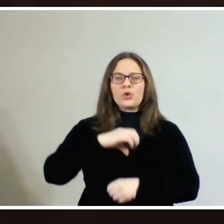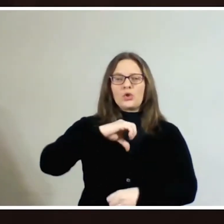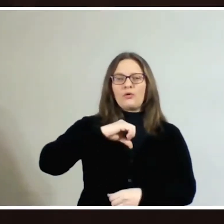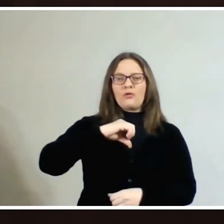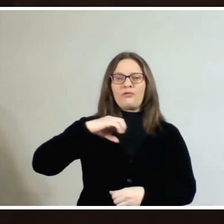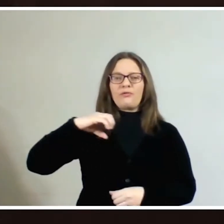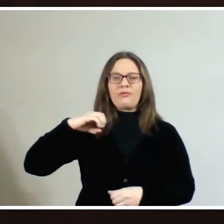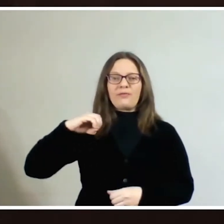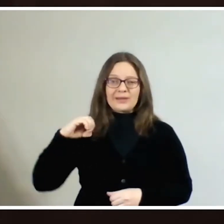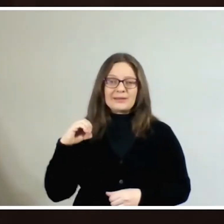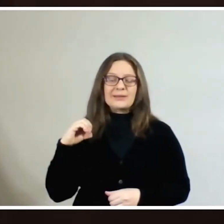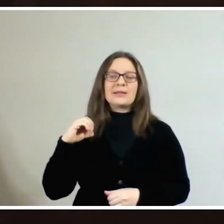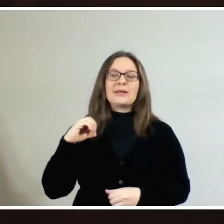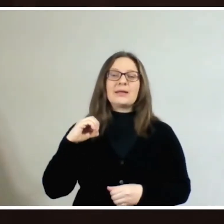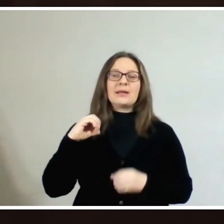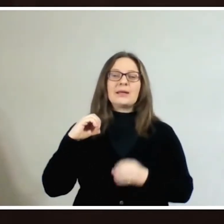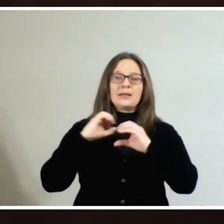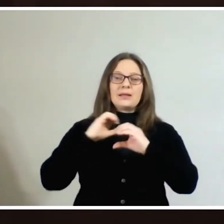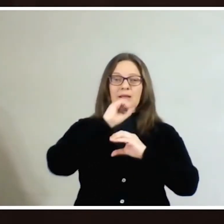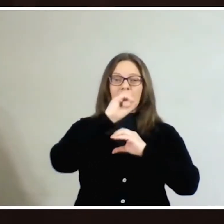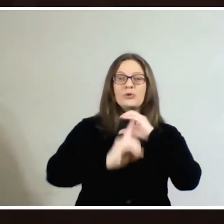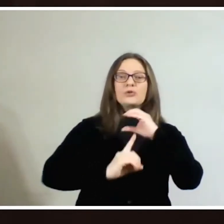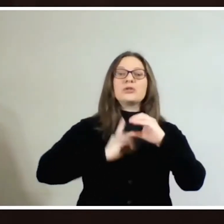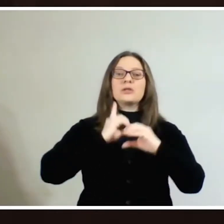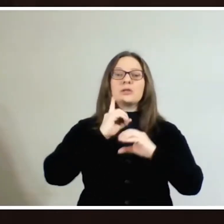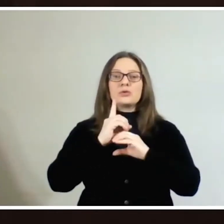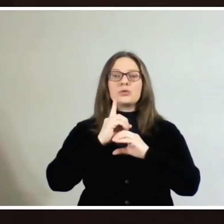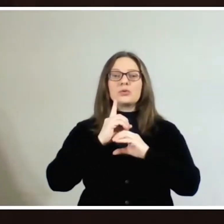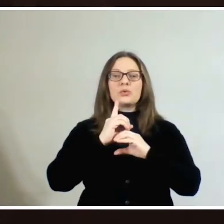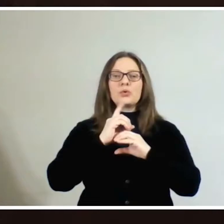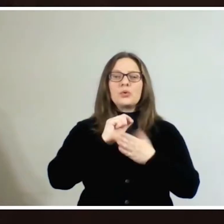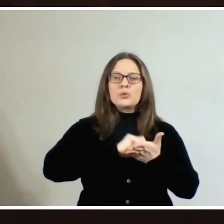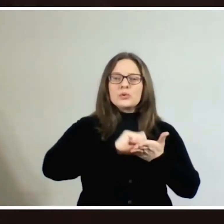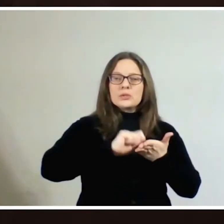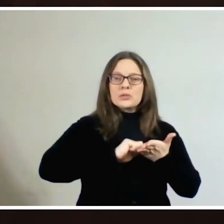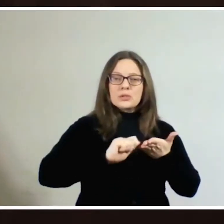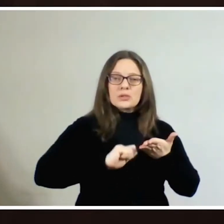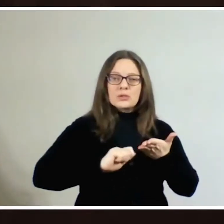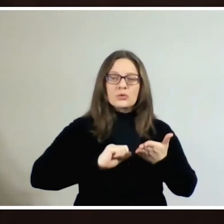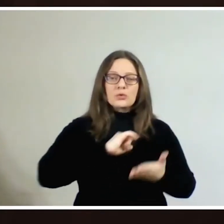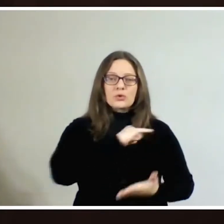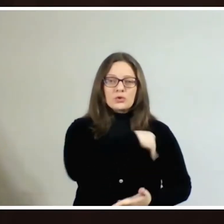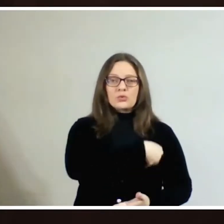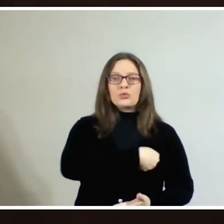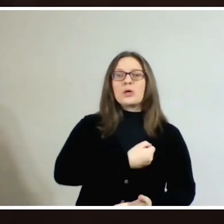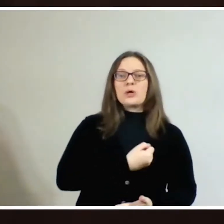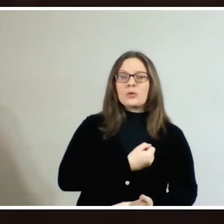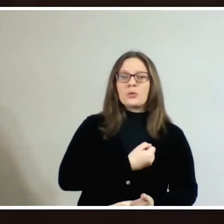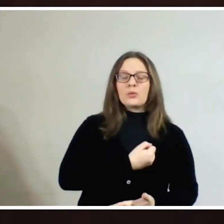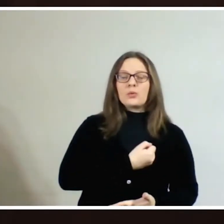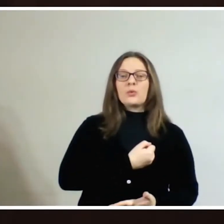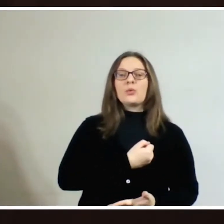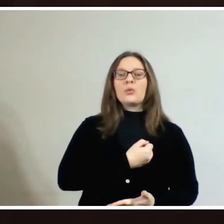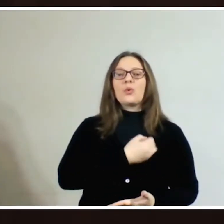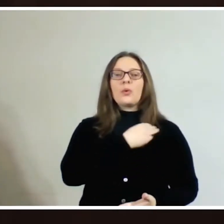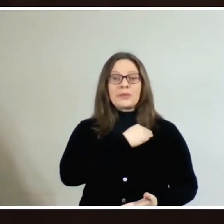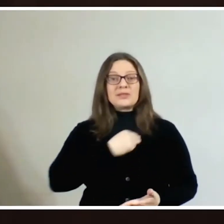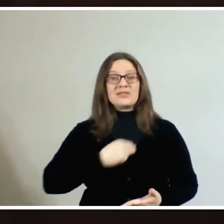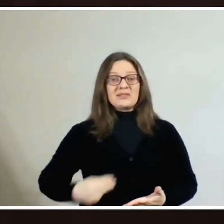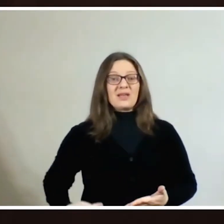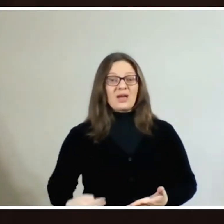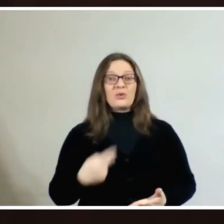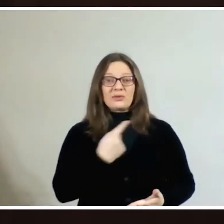escritos de João foram produzidos. O ministério de João não era